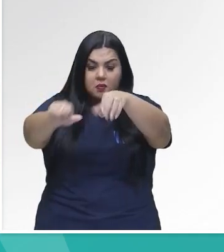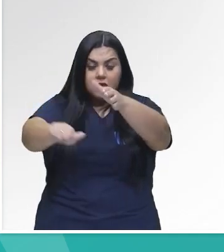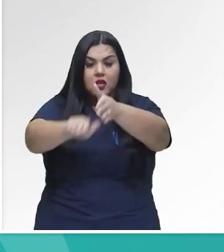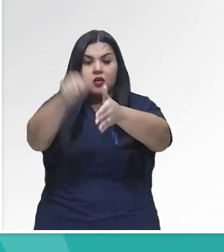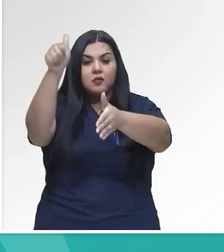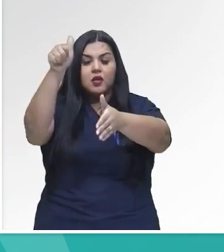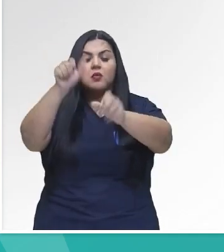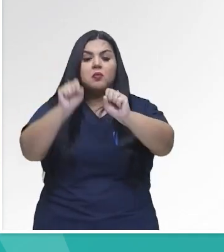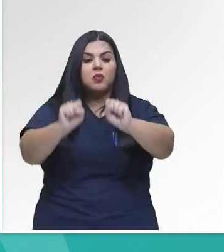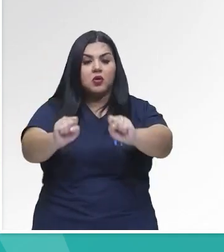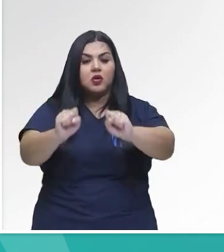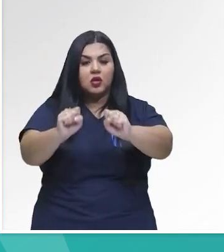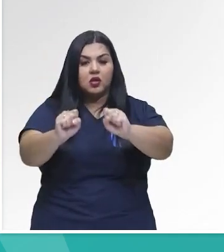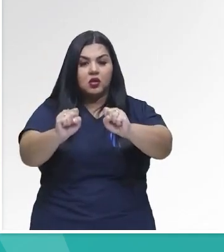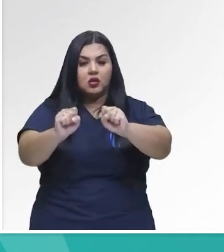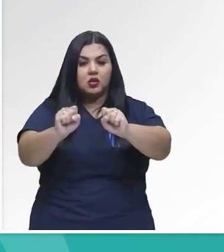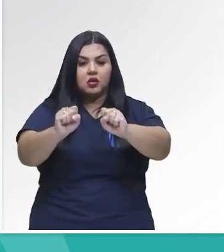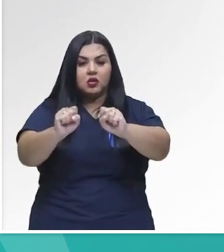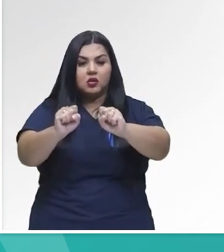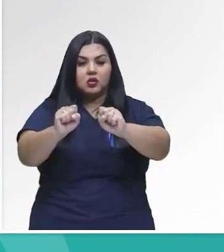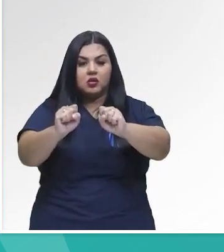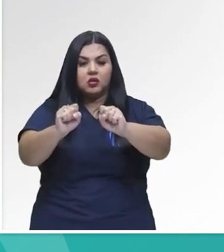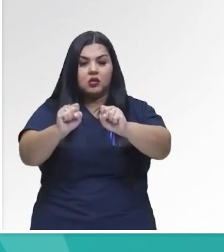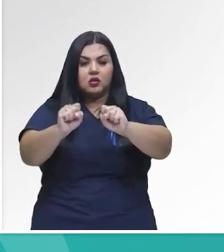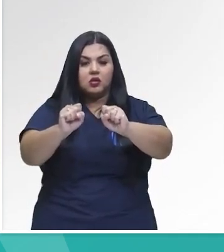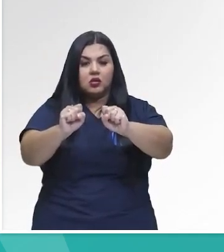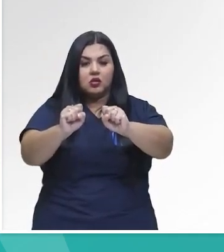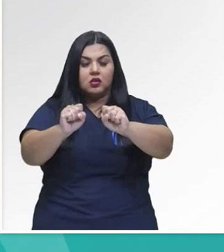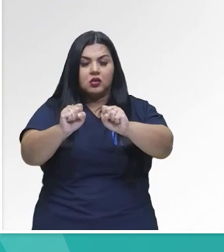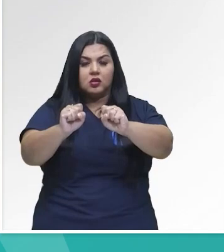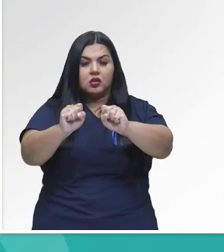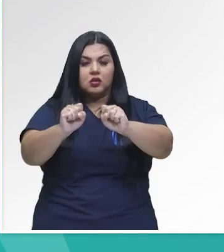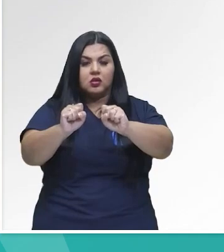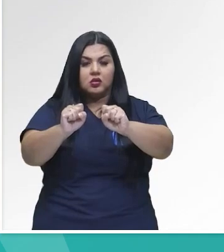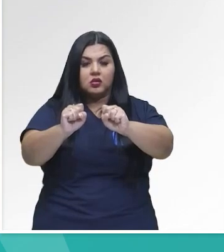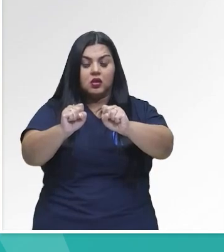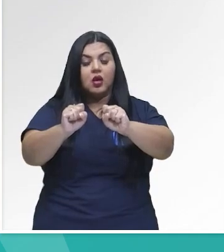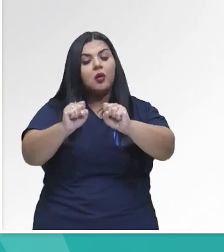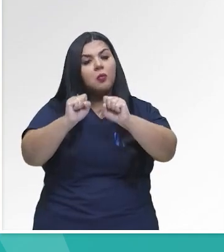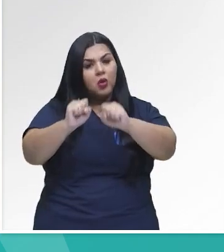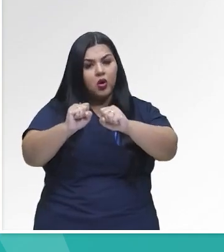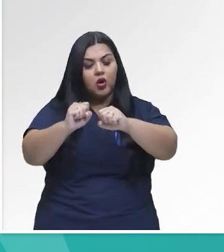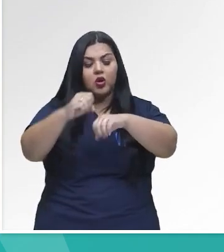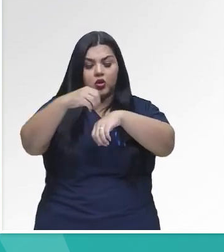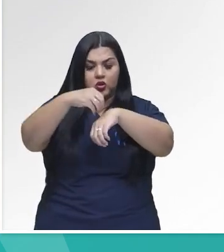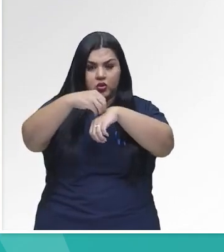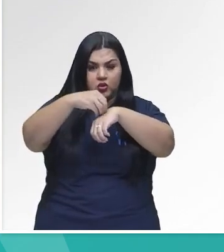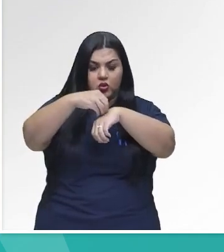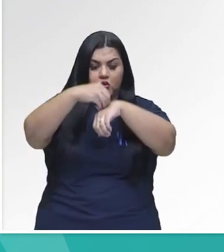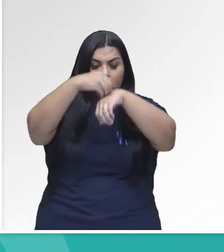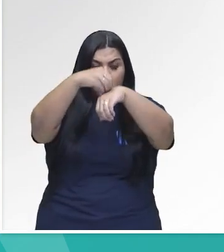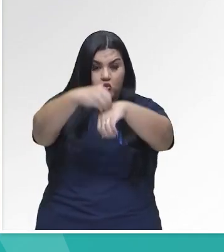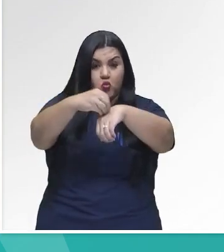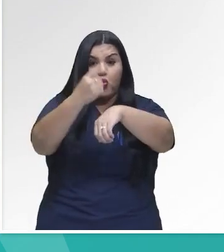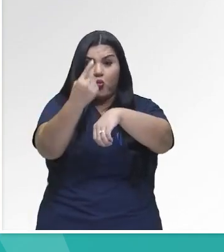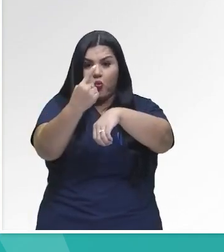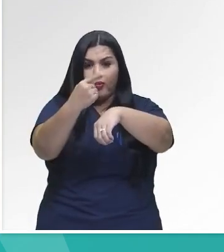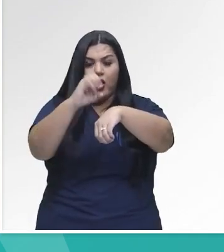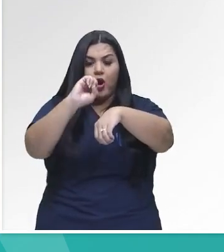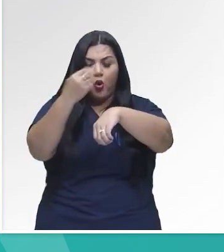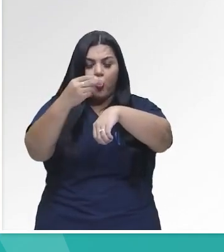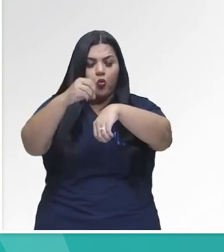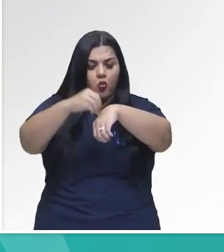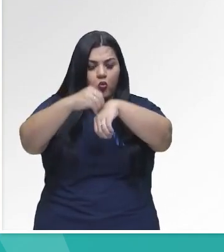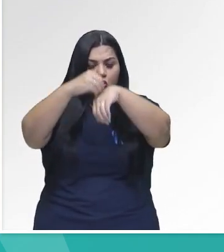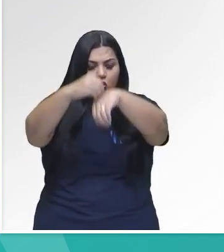você pode deslocar o peão ou uma casa ou duas casas. Isso é opcional. Você que vê qual é a